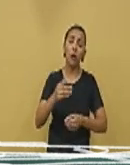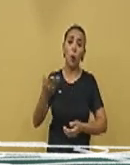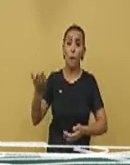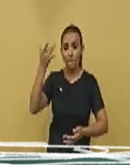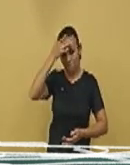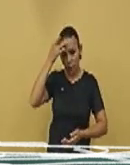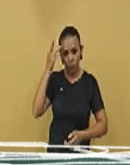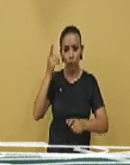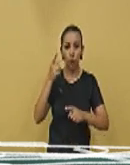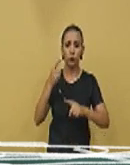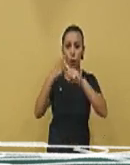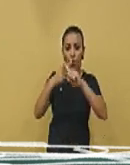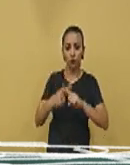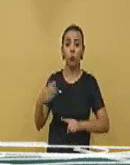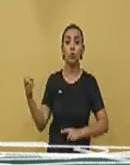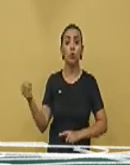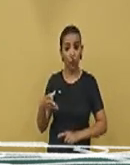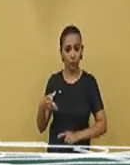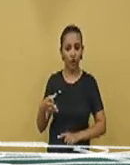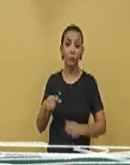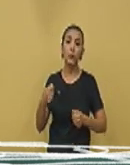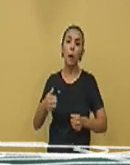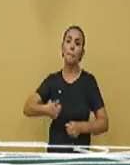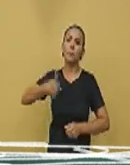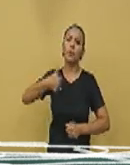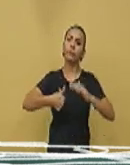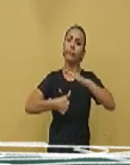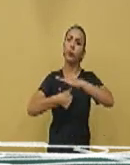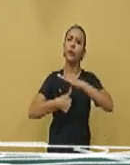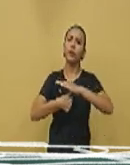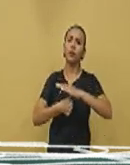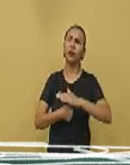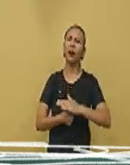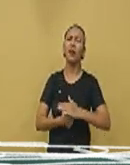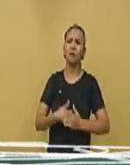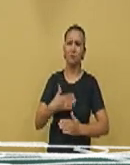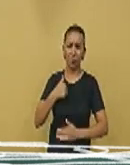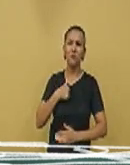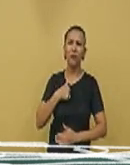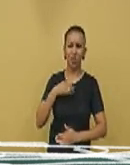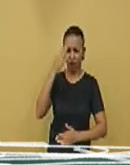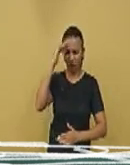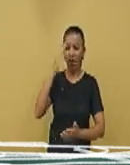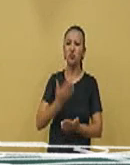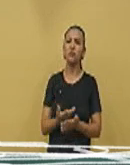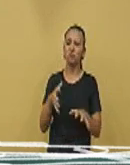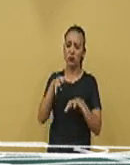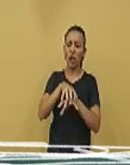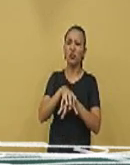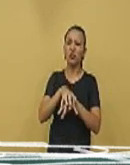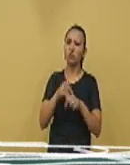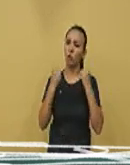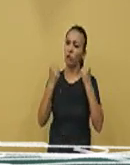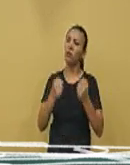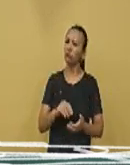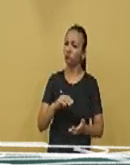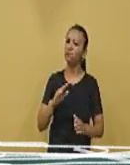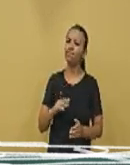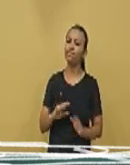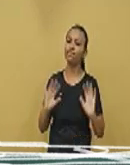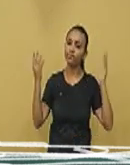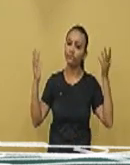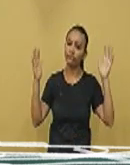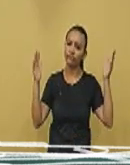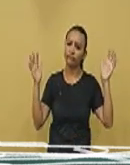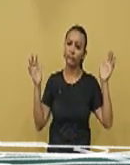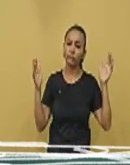que chegam para a universidade, isso tem que passar pela reitoria, não tem outro nome, é centralização. É isso, muito obrigado.